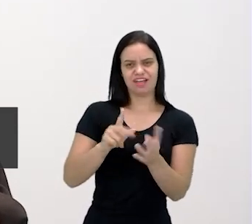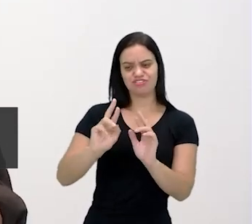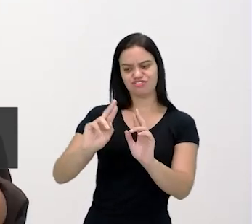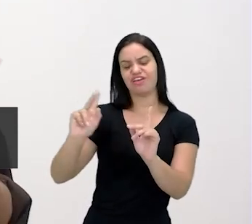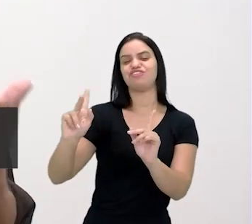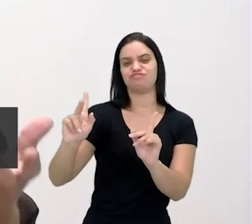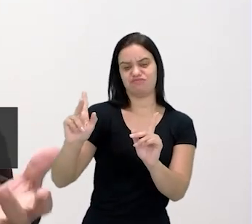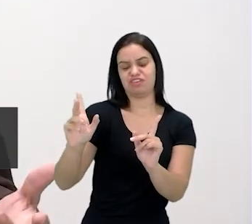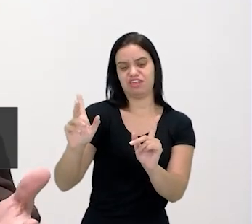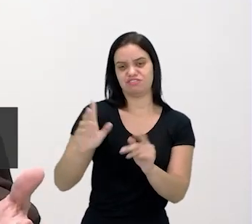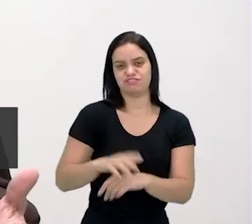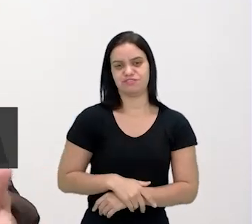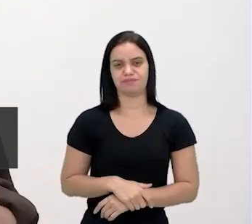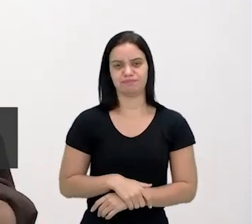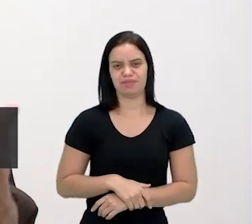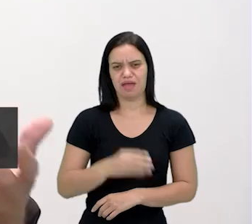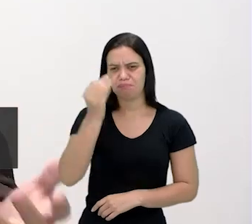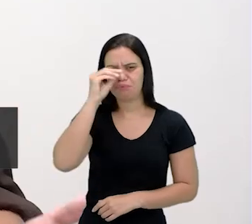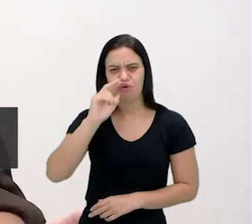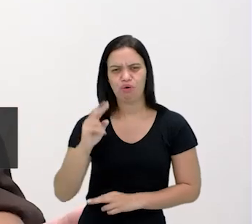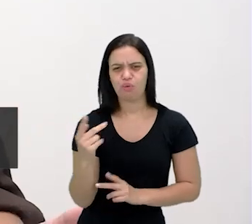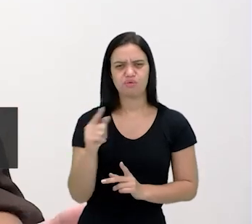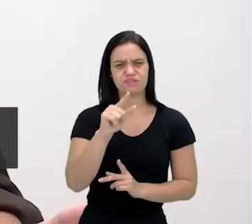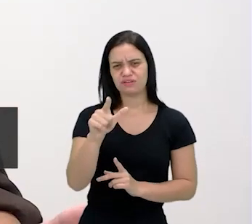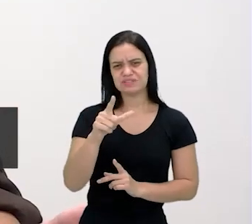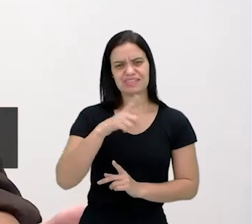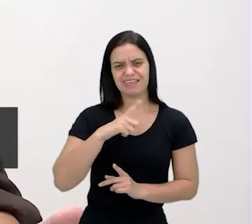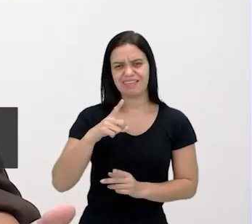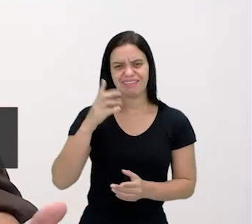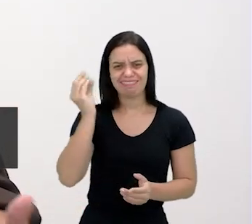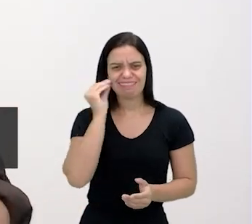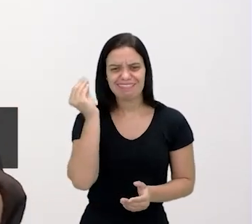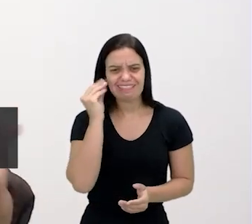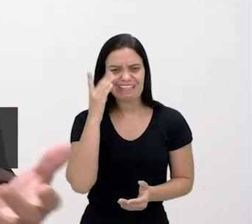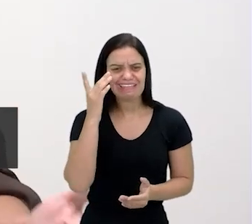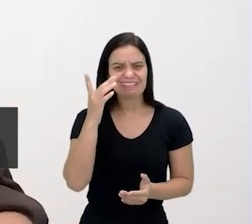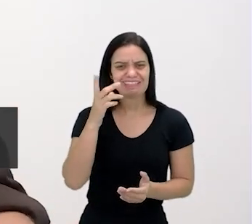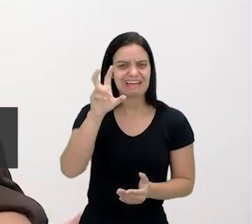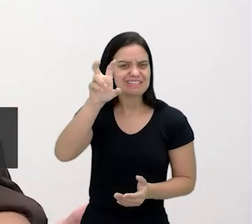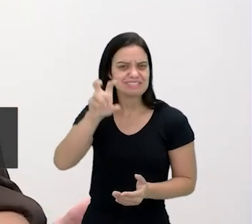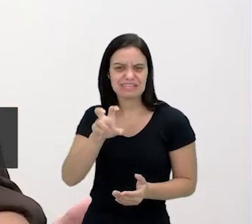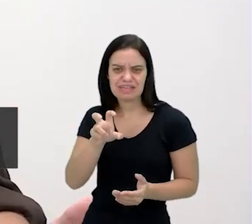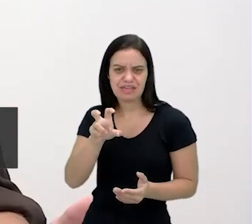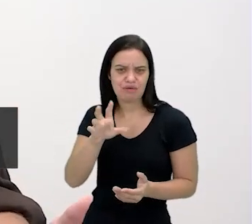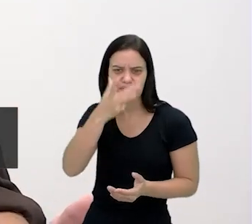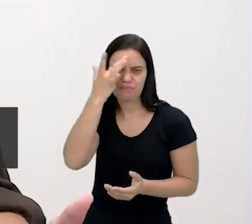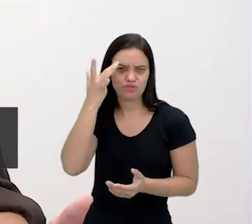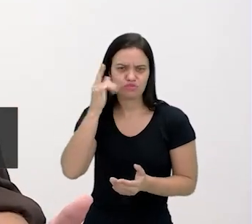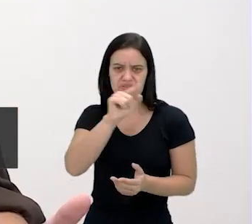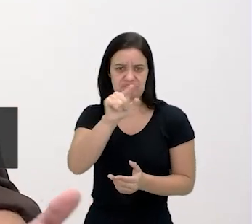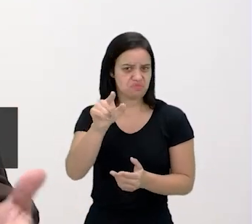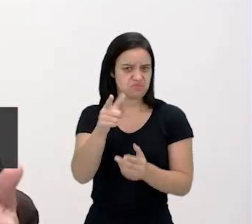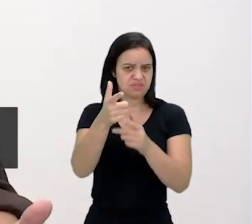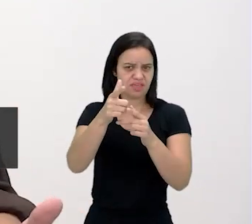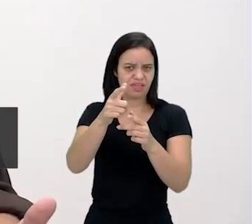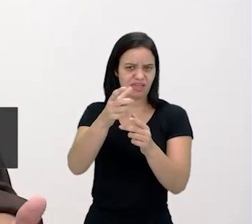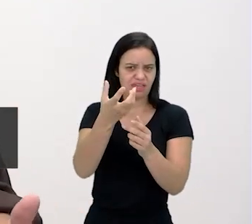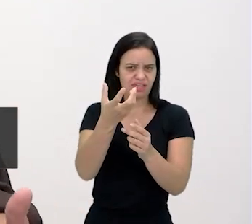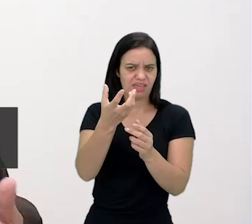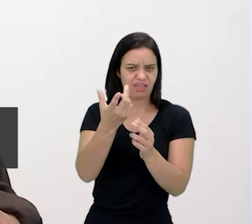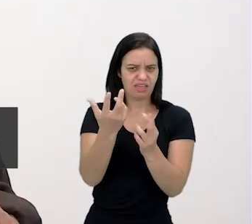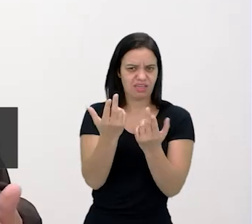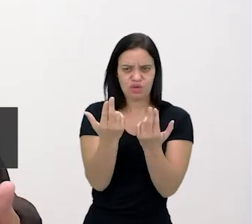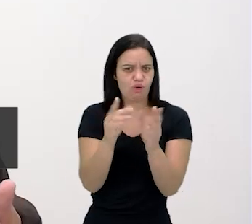ser o que você não é. E o Instagram está carregado de gente assim. A nossa sociedade está carregada de gente assim. Eu me recordo